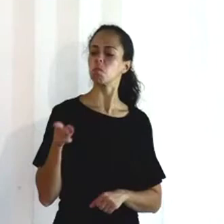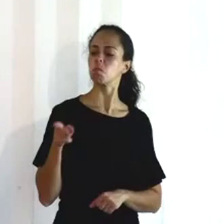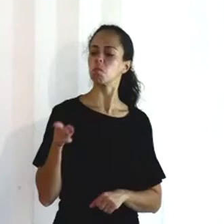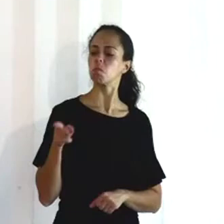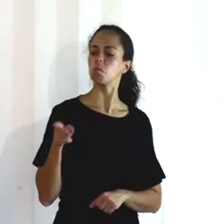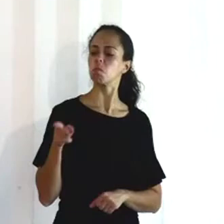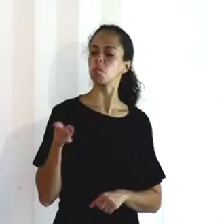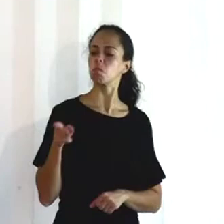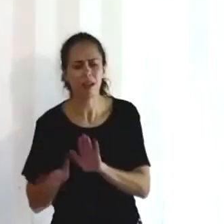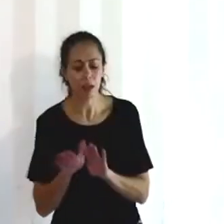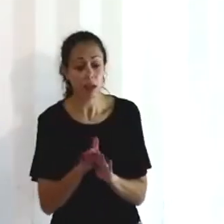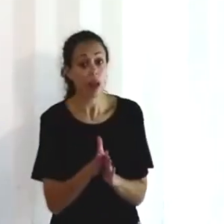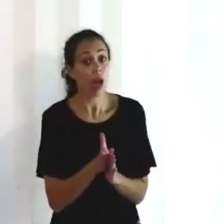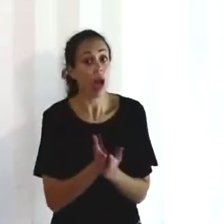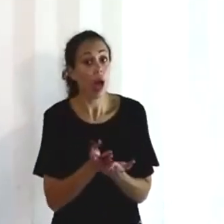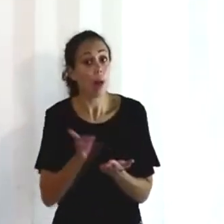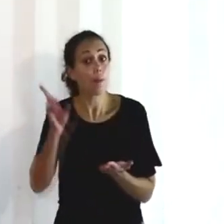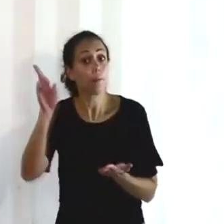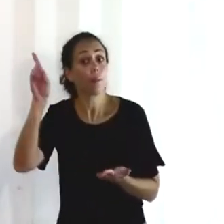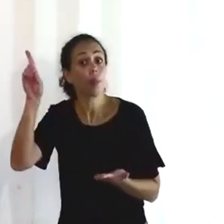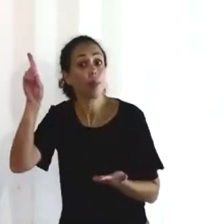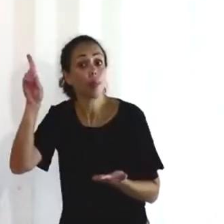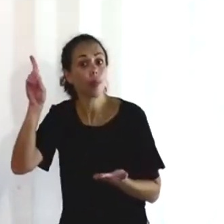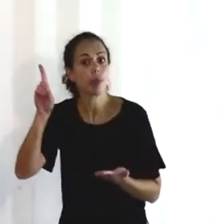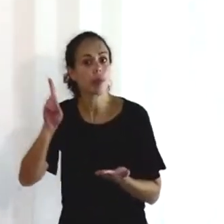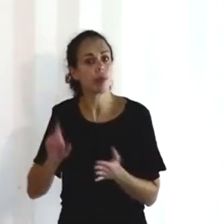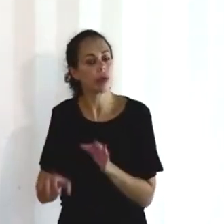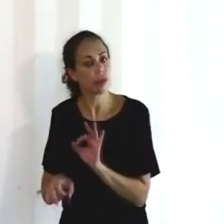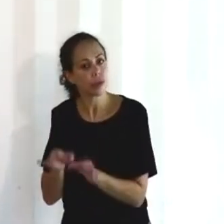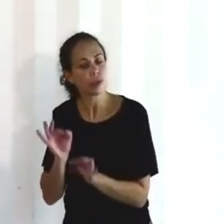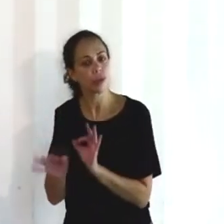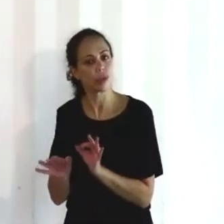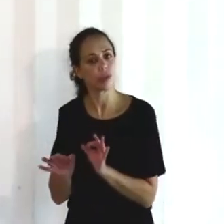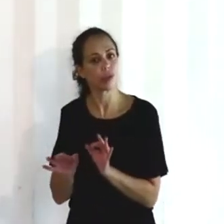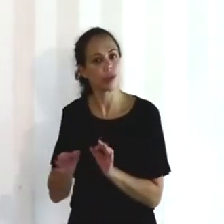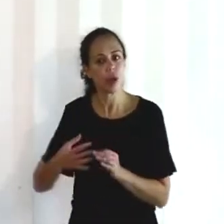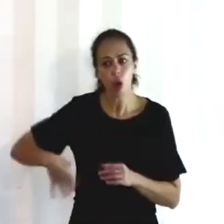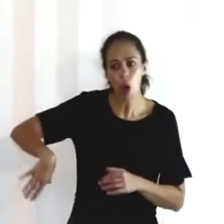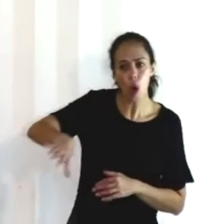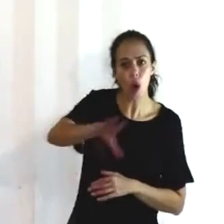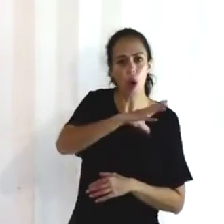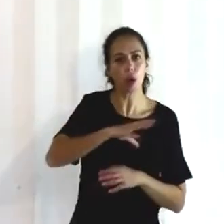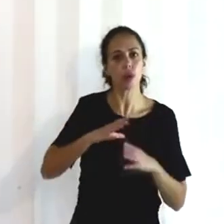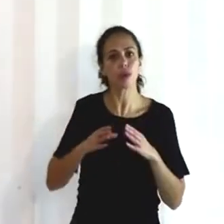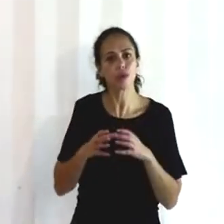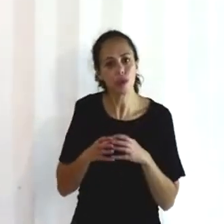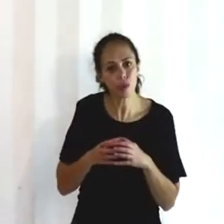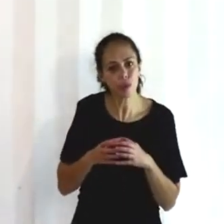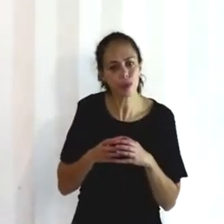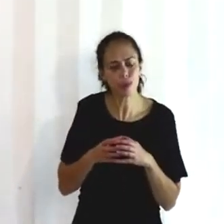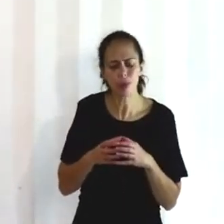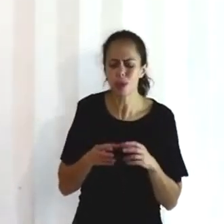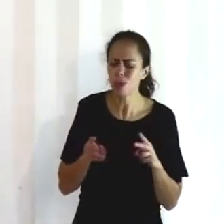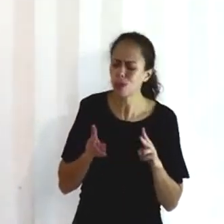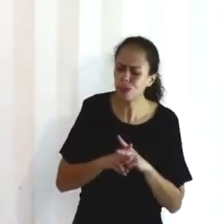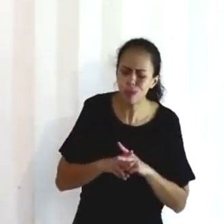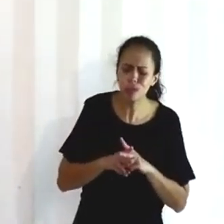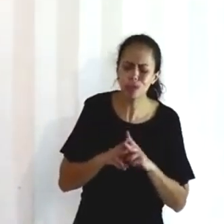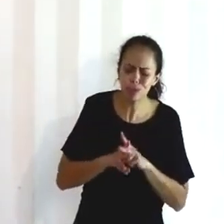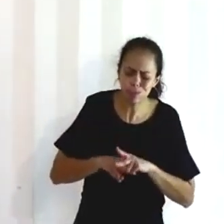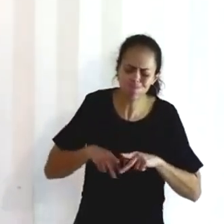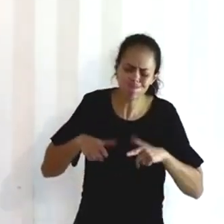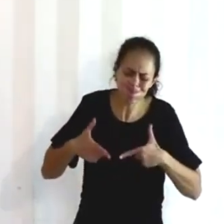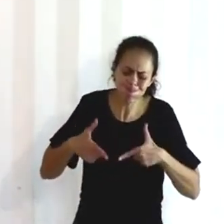palavra. A igreja é um local, uma comunidade que está numa caminhada. Nós temos tanta luta, tanta dificuldade, nós temos